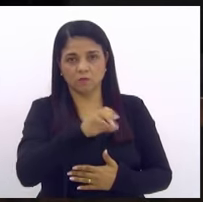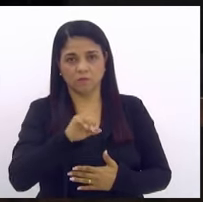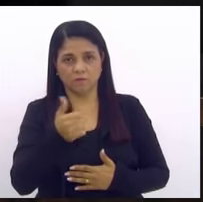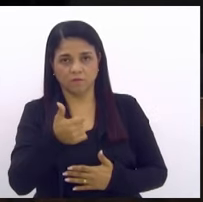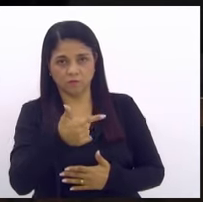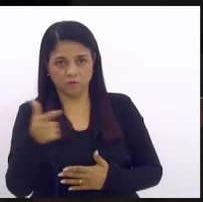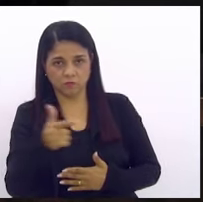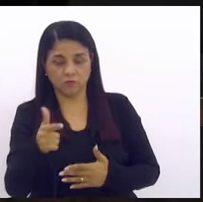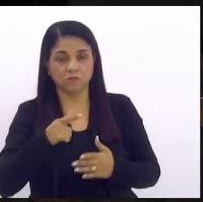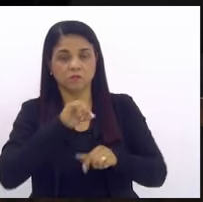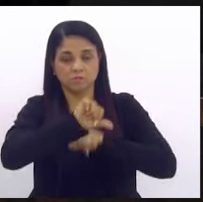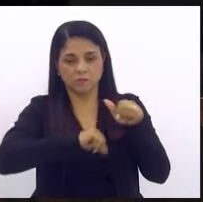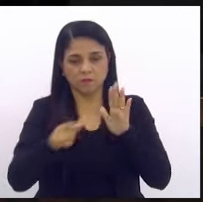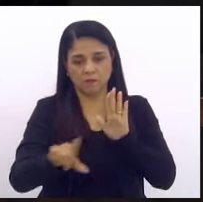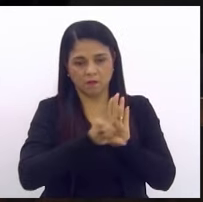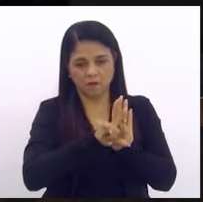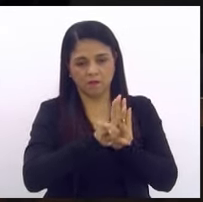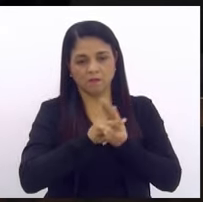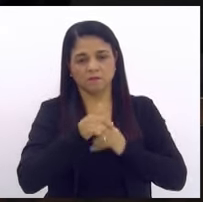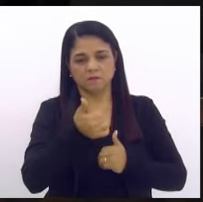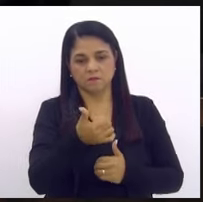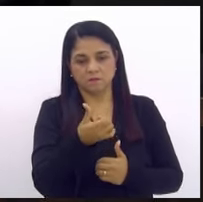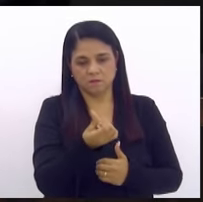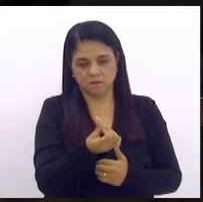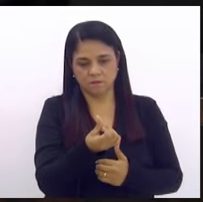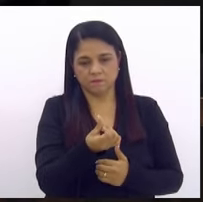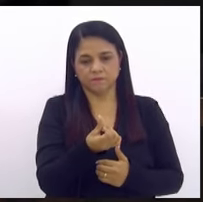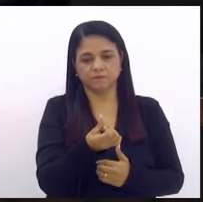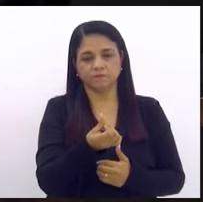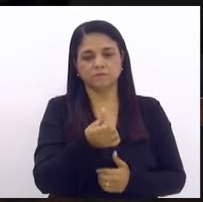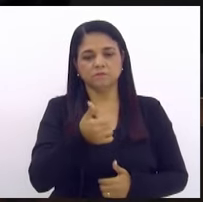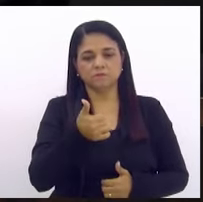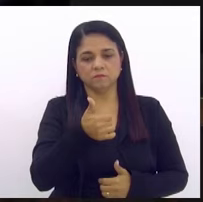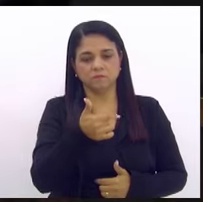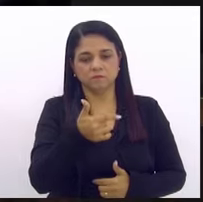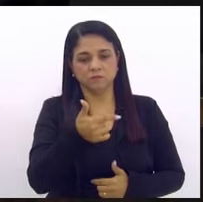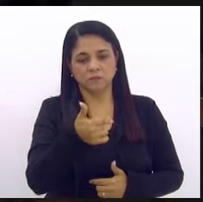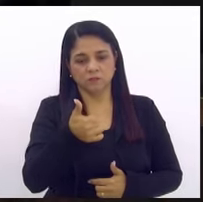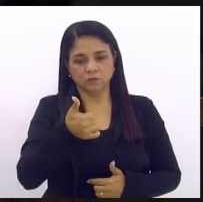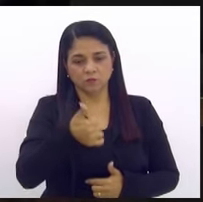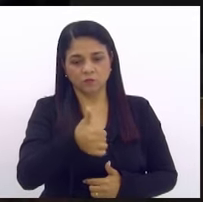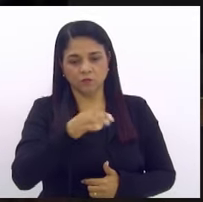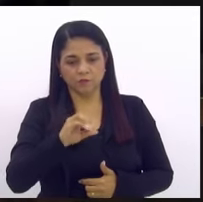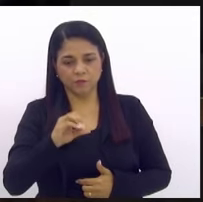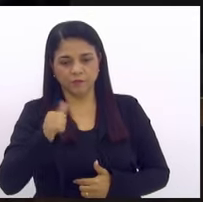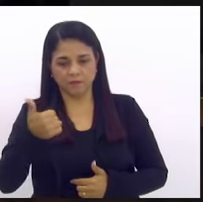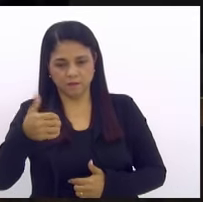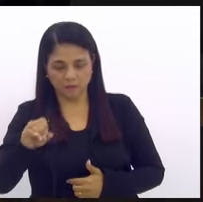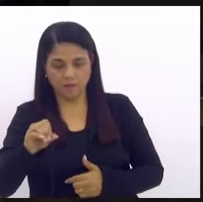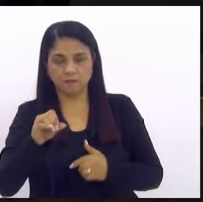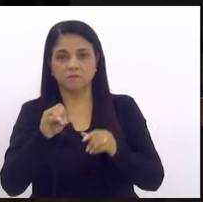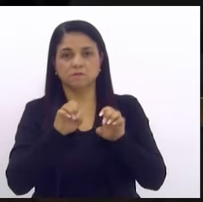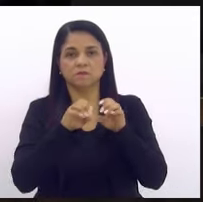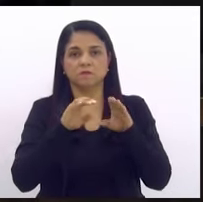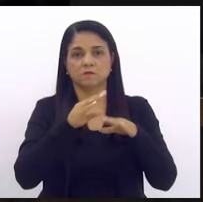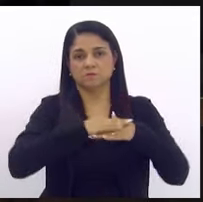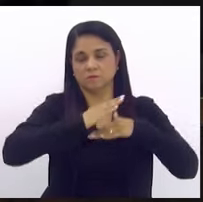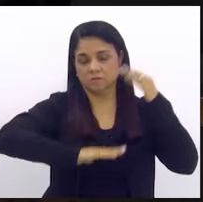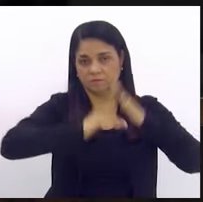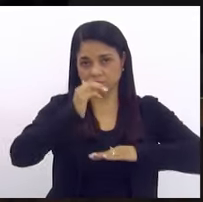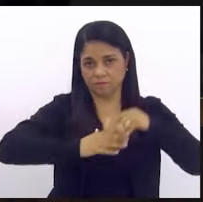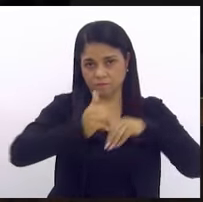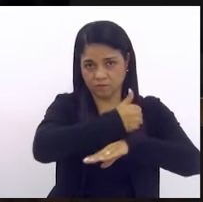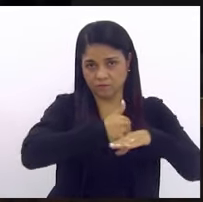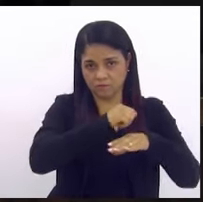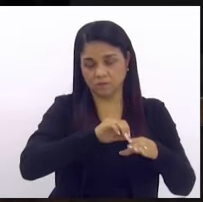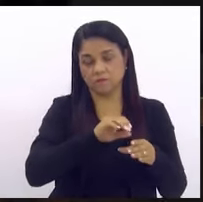lei número 5.766, 29 de junho de 2010, que transfere cargos da estrutura da Secretaria de Estado de